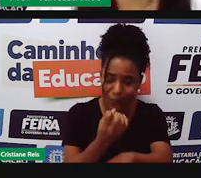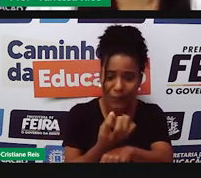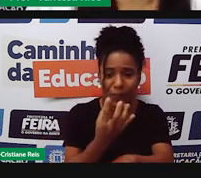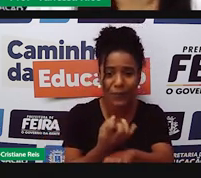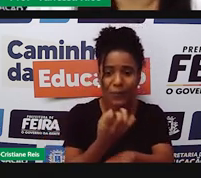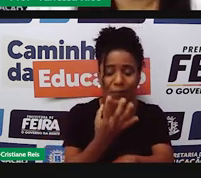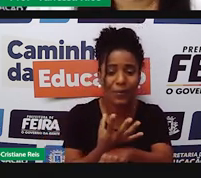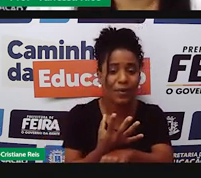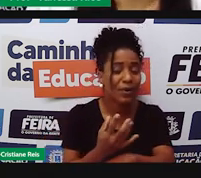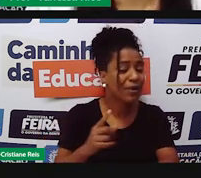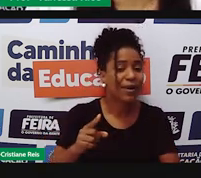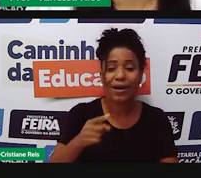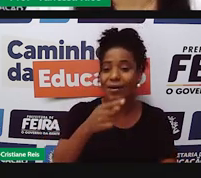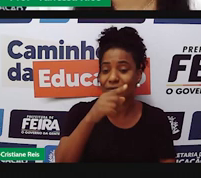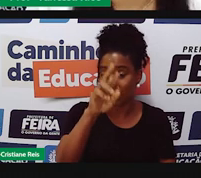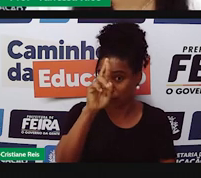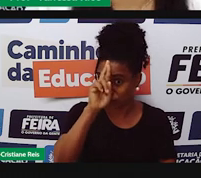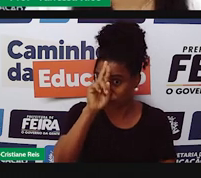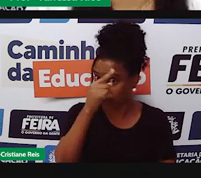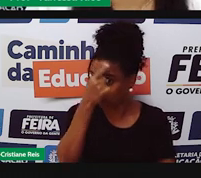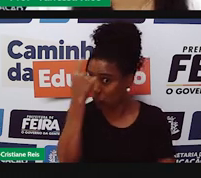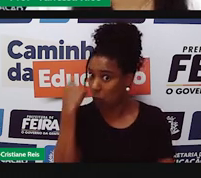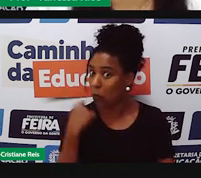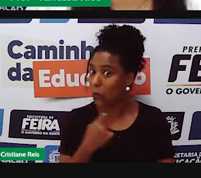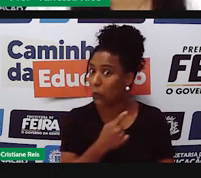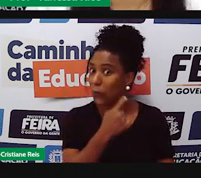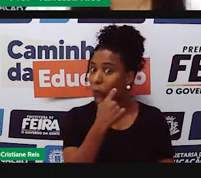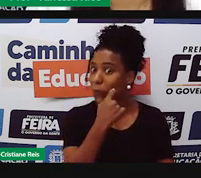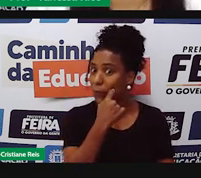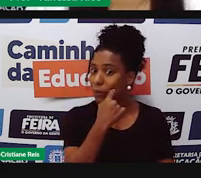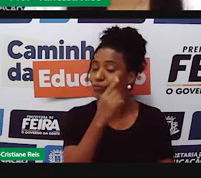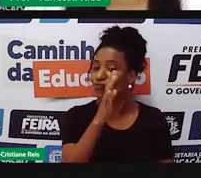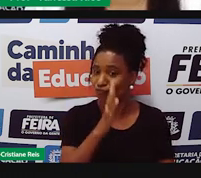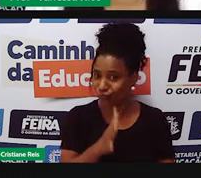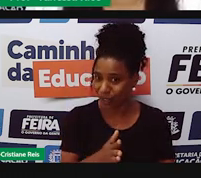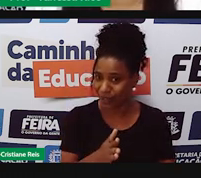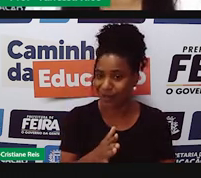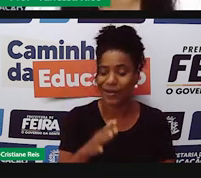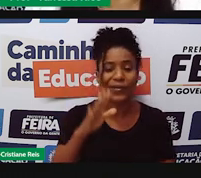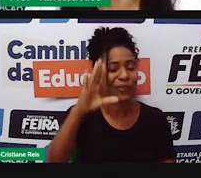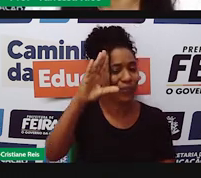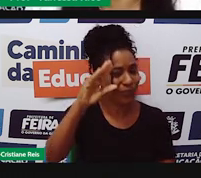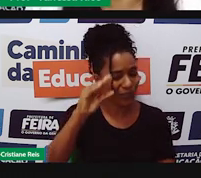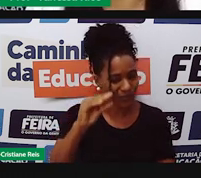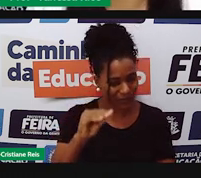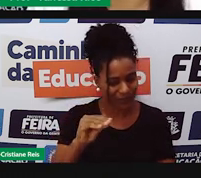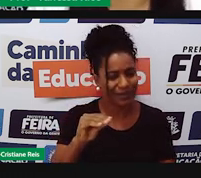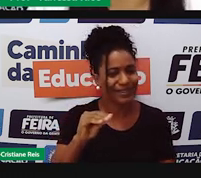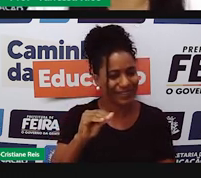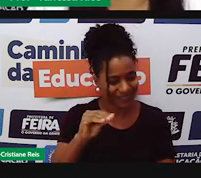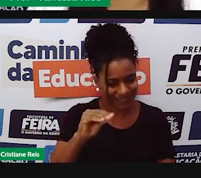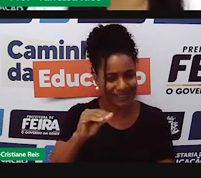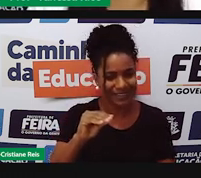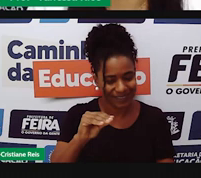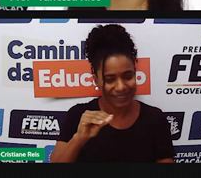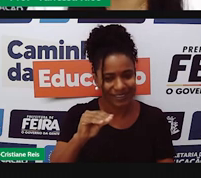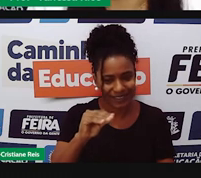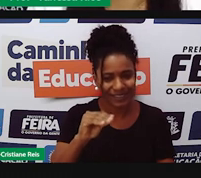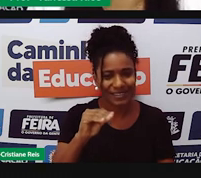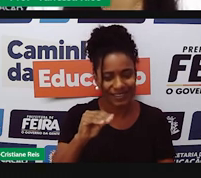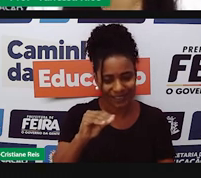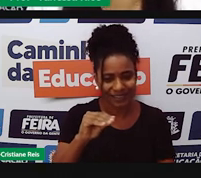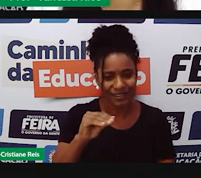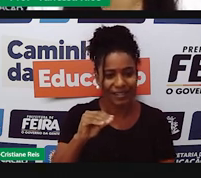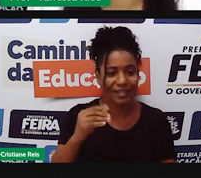no pós-meio-dia, significa aí que são 7h20 da noite, não é? Porque aí já está nas